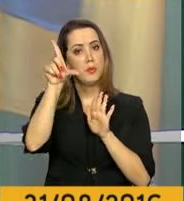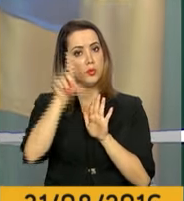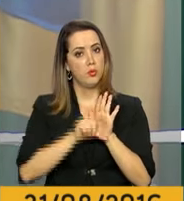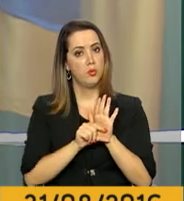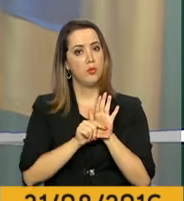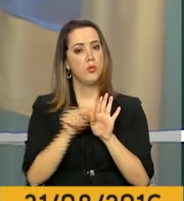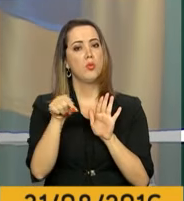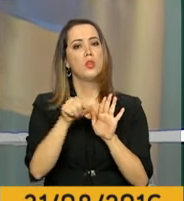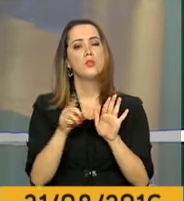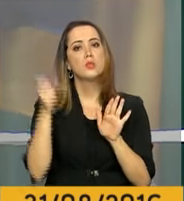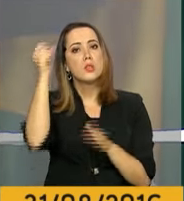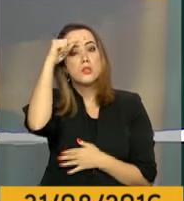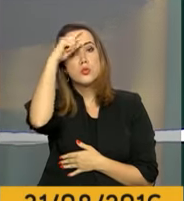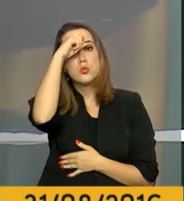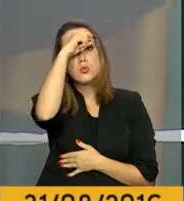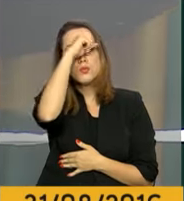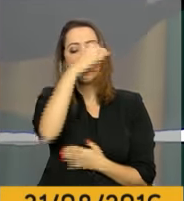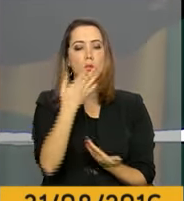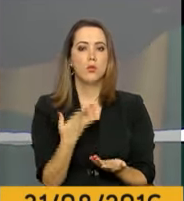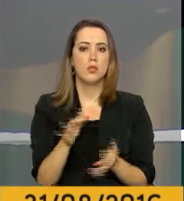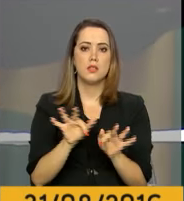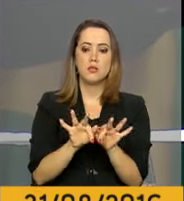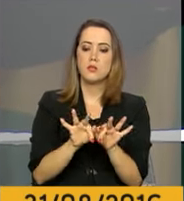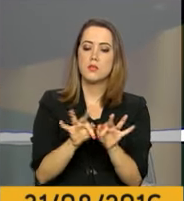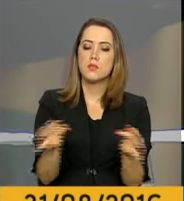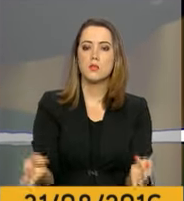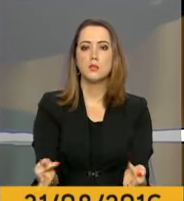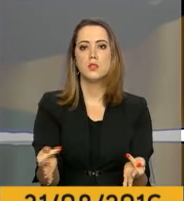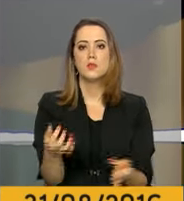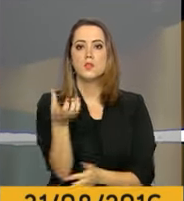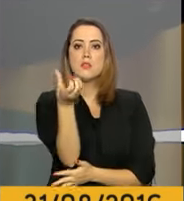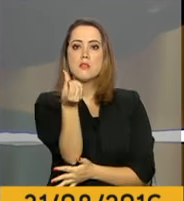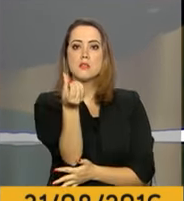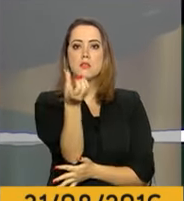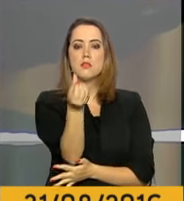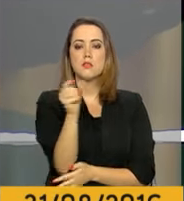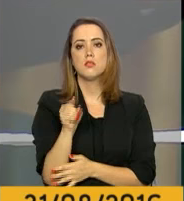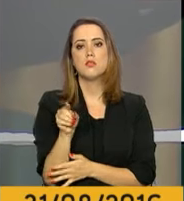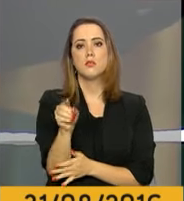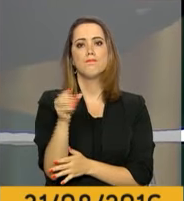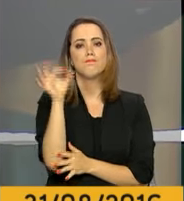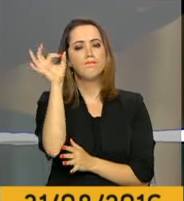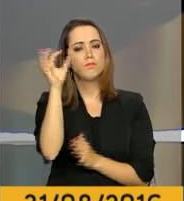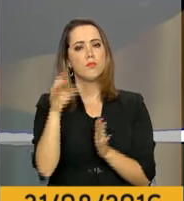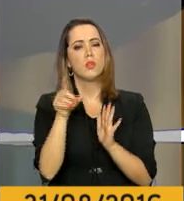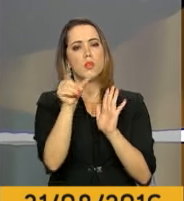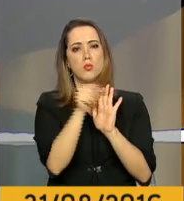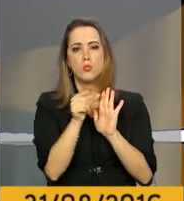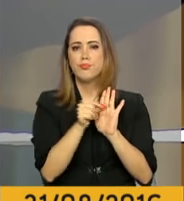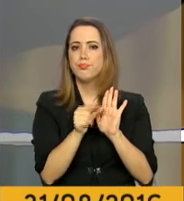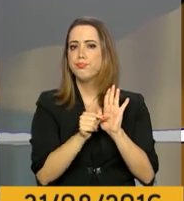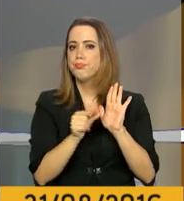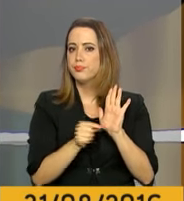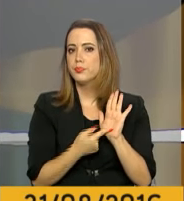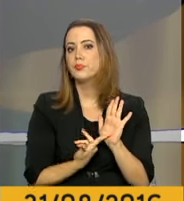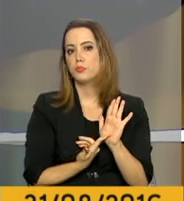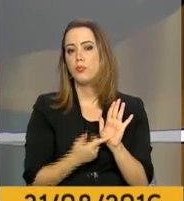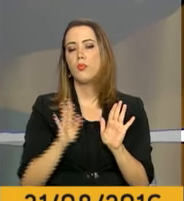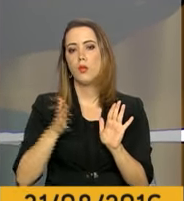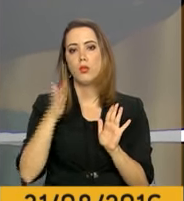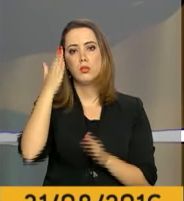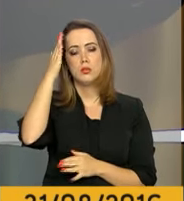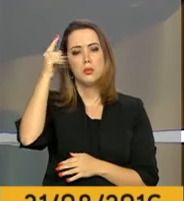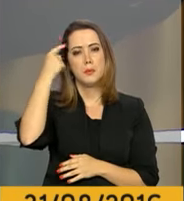reduzindo as dificuldades burocráticas em 63 pontos determinados. Eu até pensava